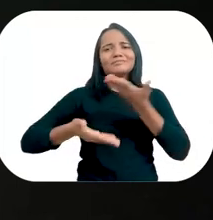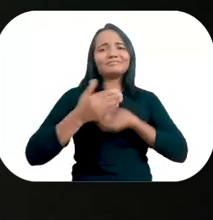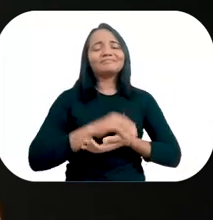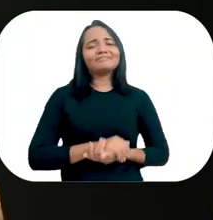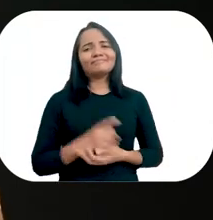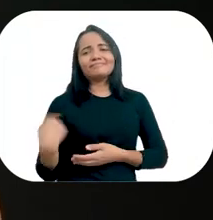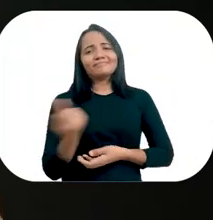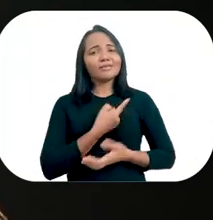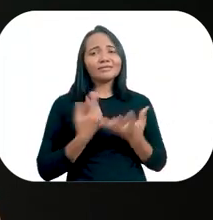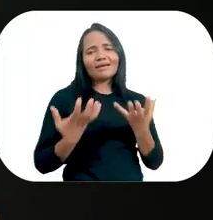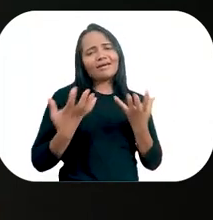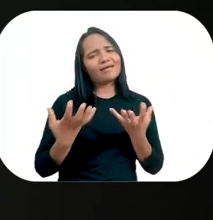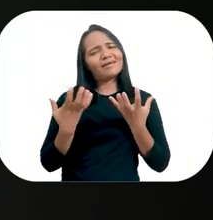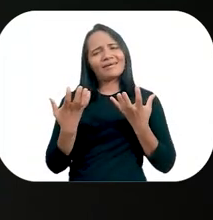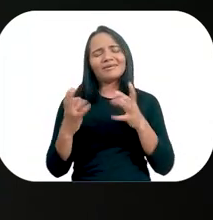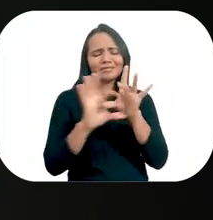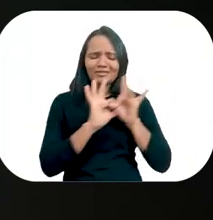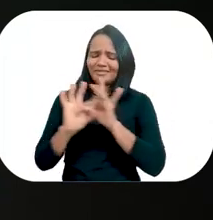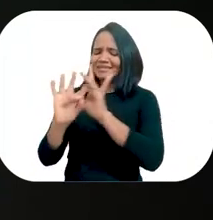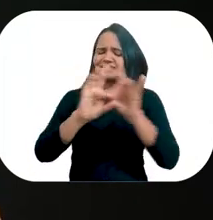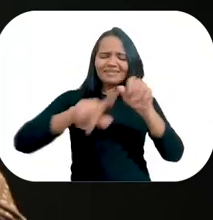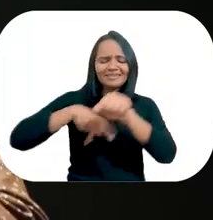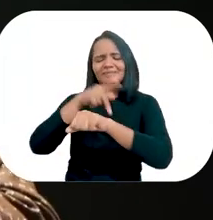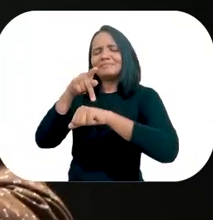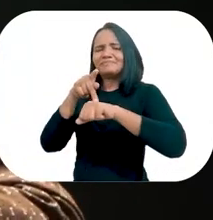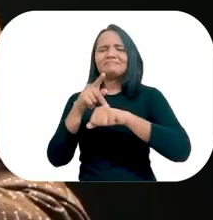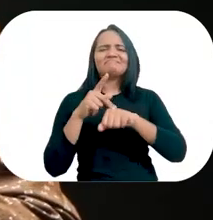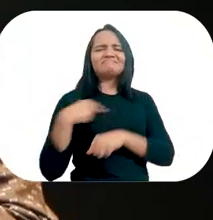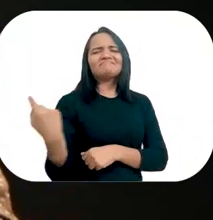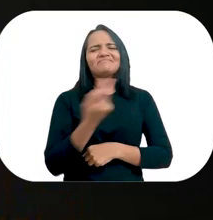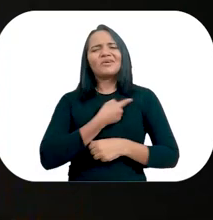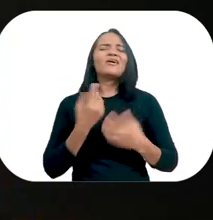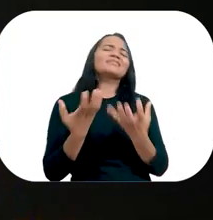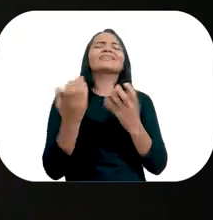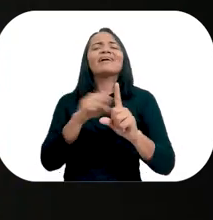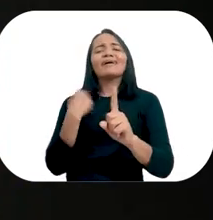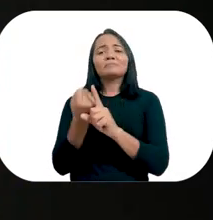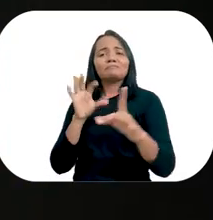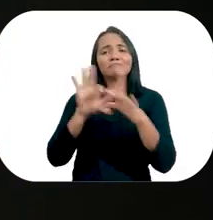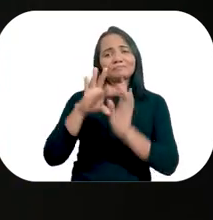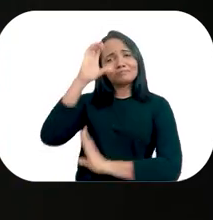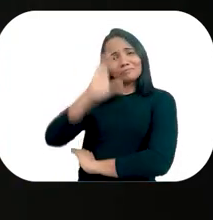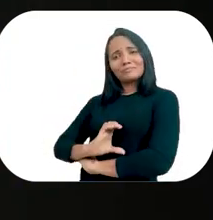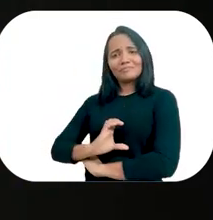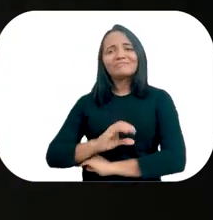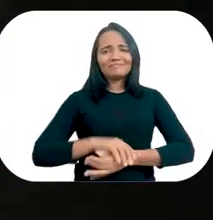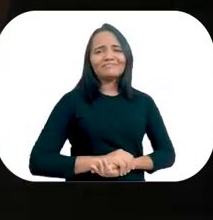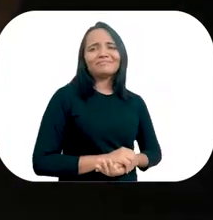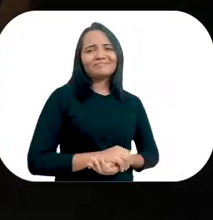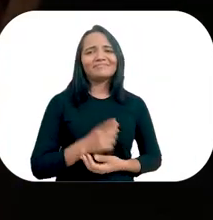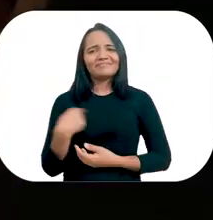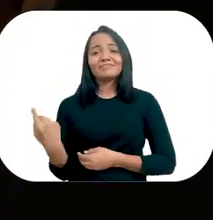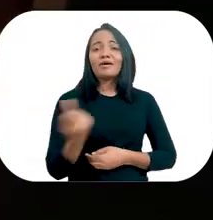a gente quer viver uma nação, a gente quer ser um cidadão,